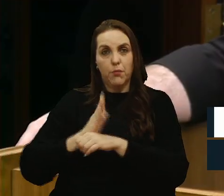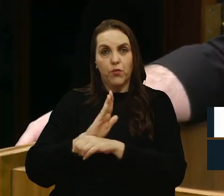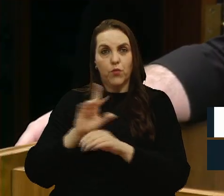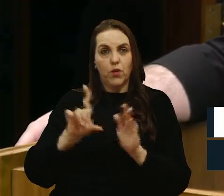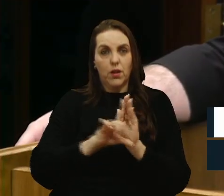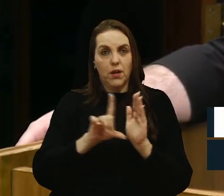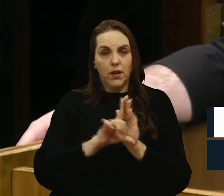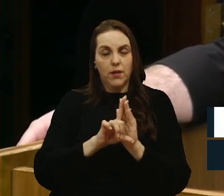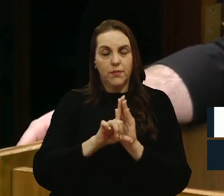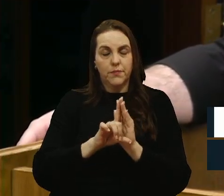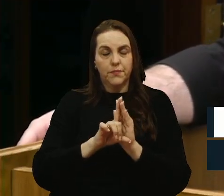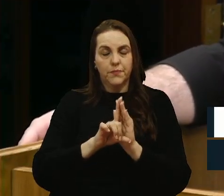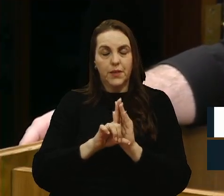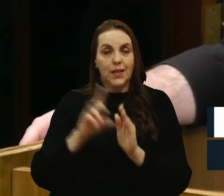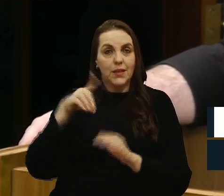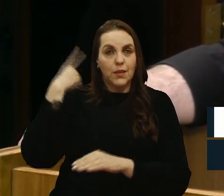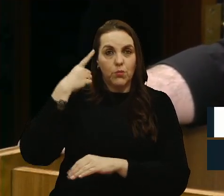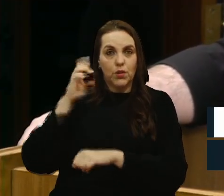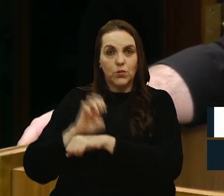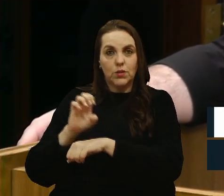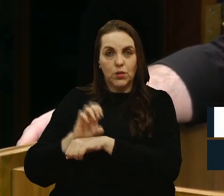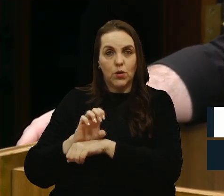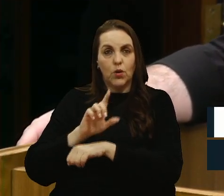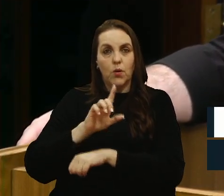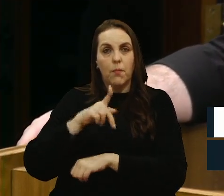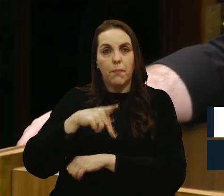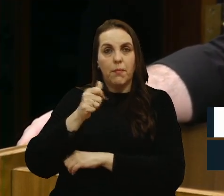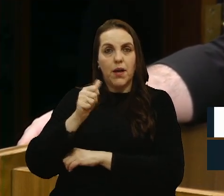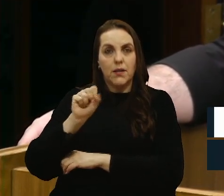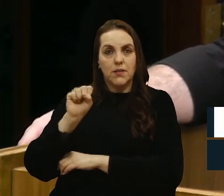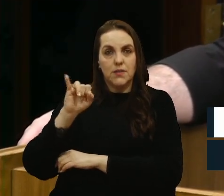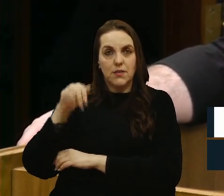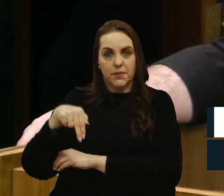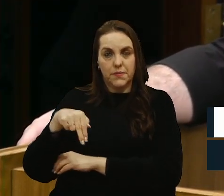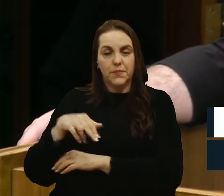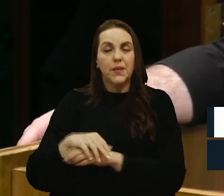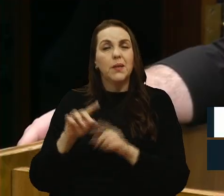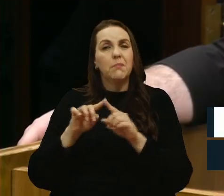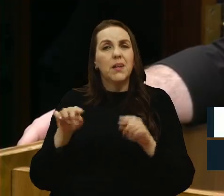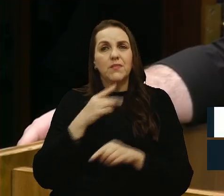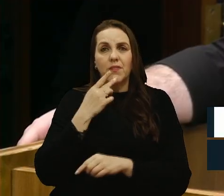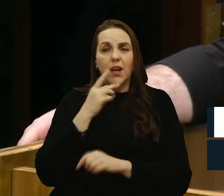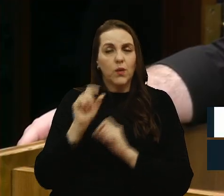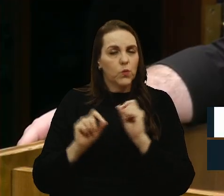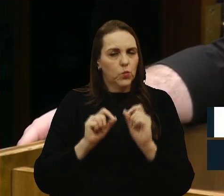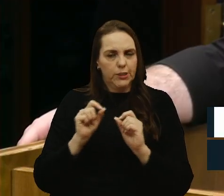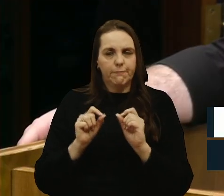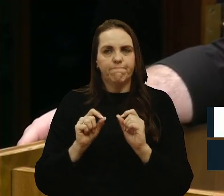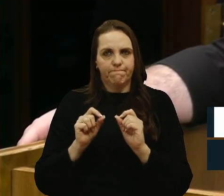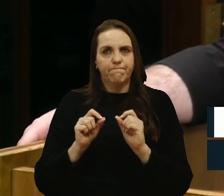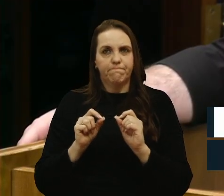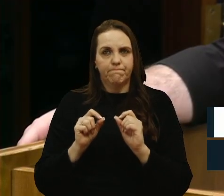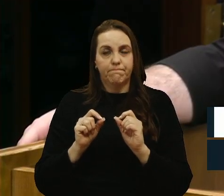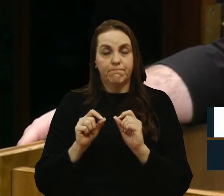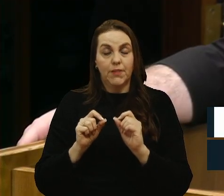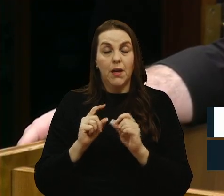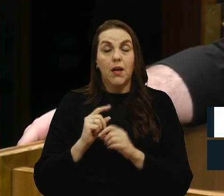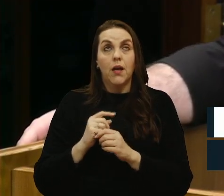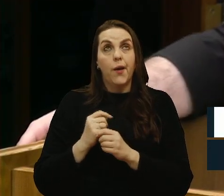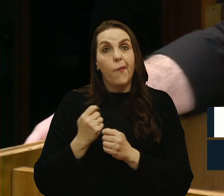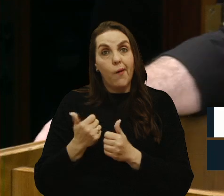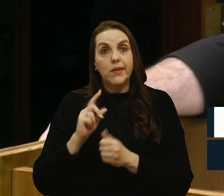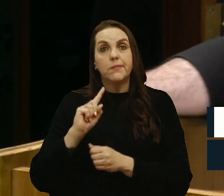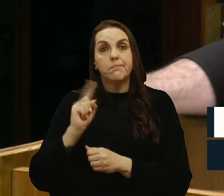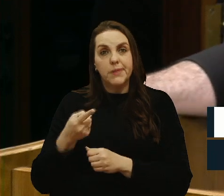nosso deputado estadual Guilherme Pazin, mas aqui reforçar, acho que pela 1000ª vez nessa